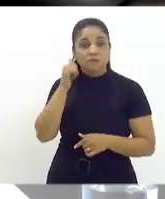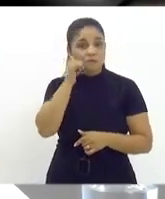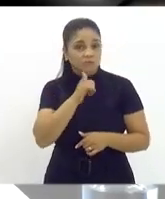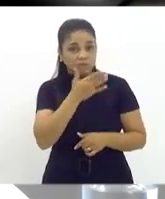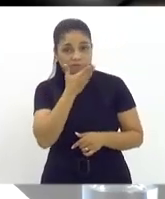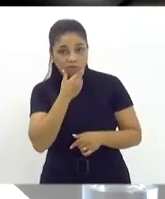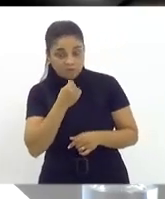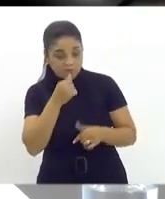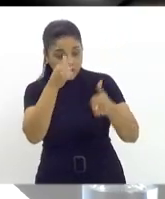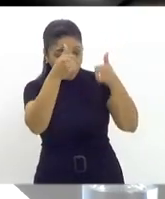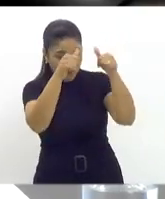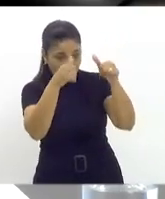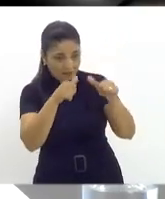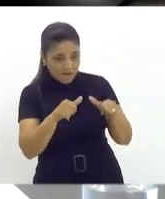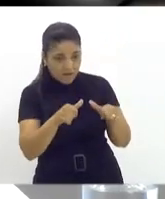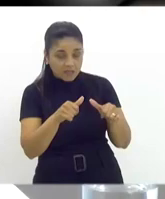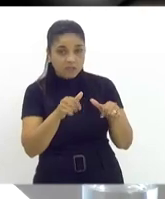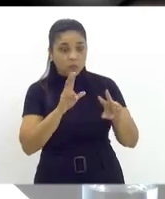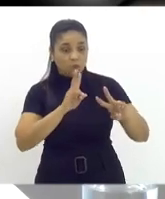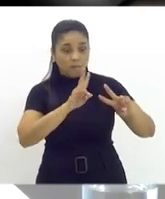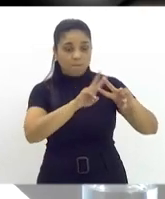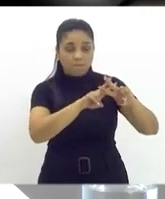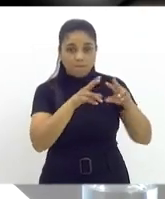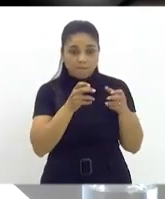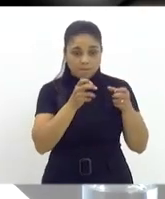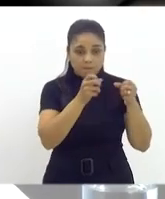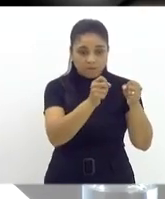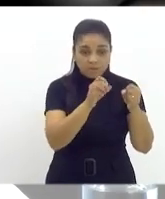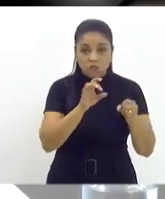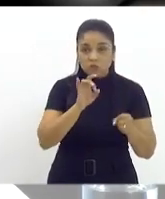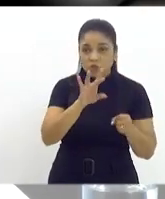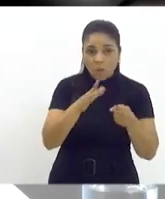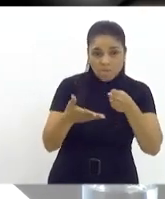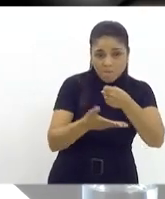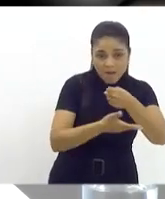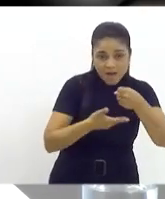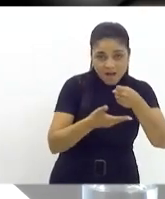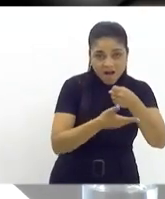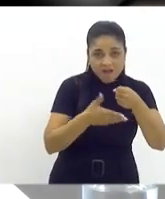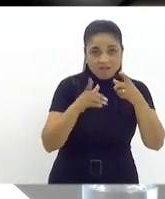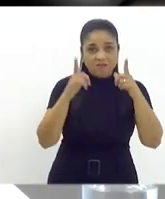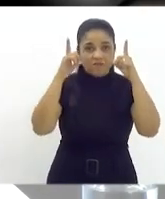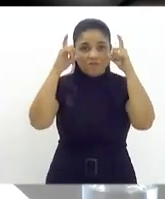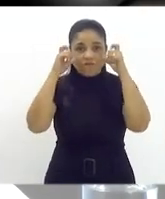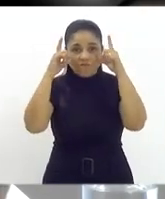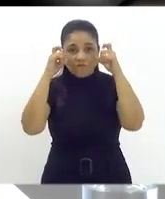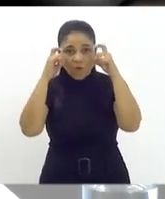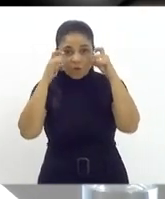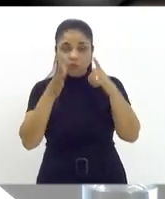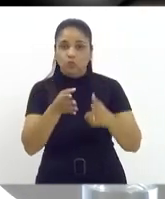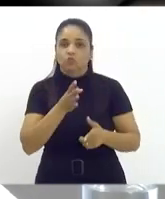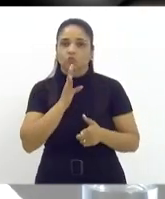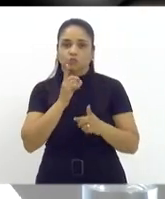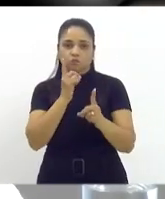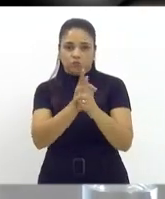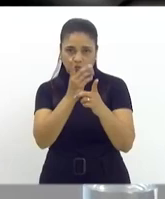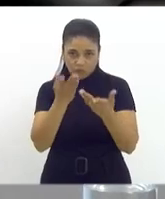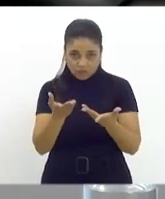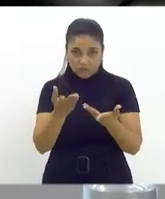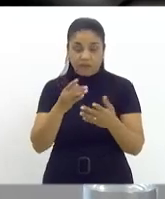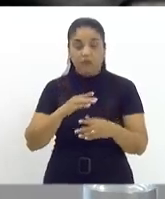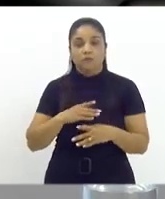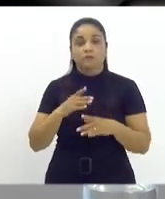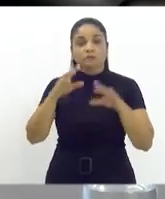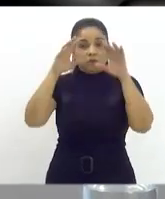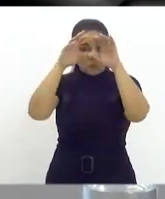das prisões decretadas com base unicamente em reconhecimento por fotos tá a fundamentação do tribunal